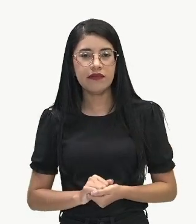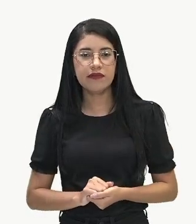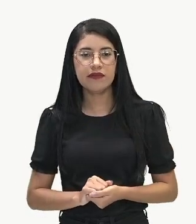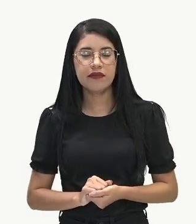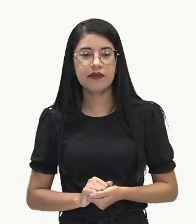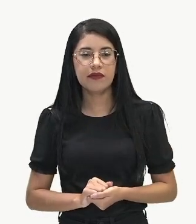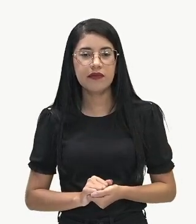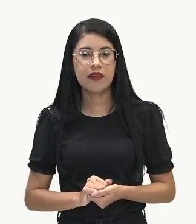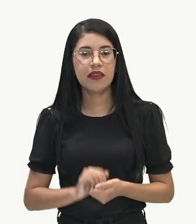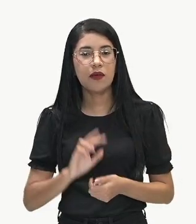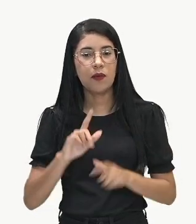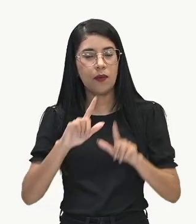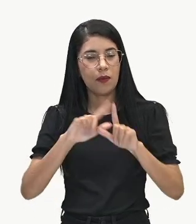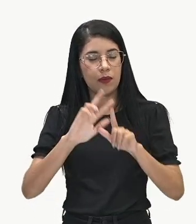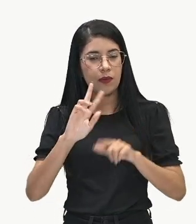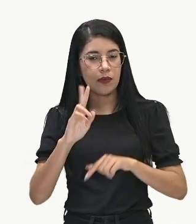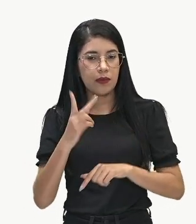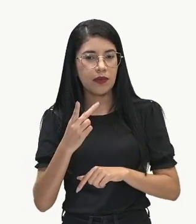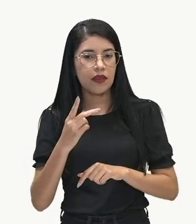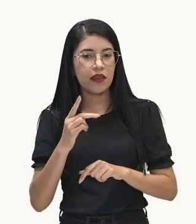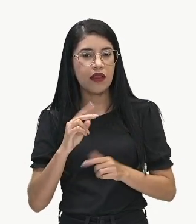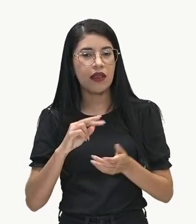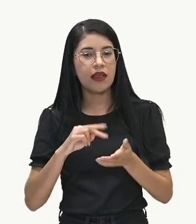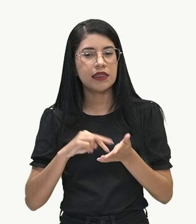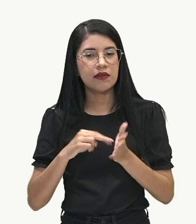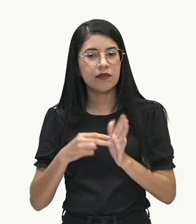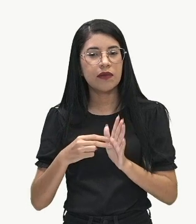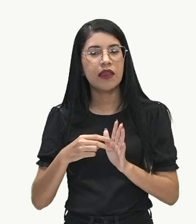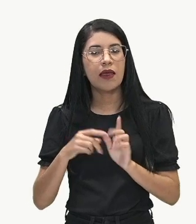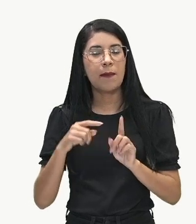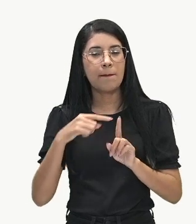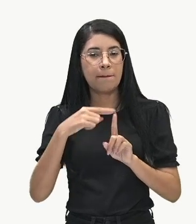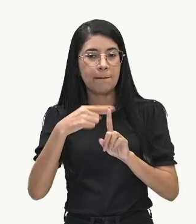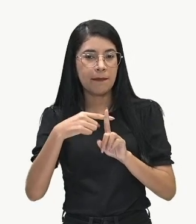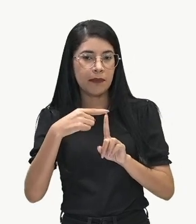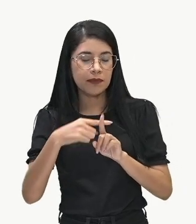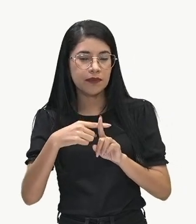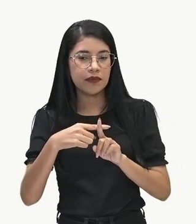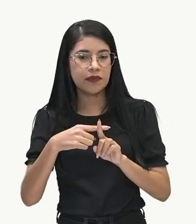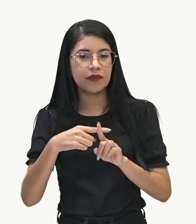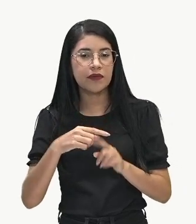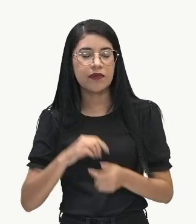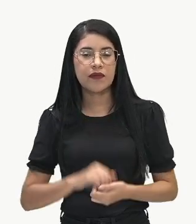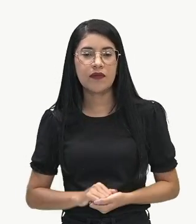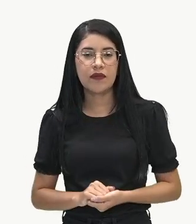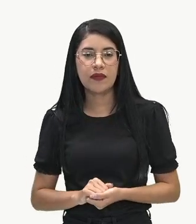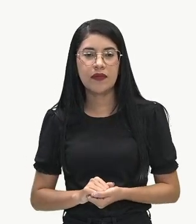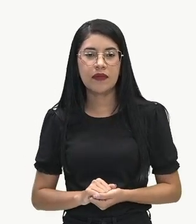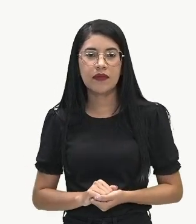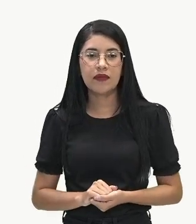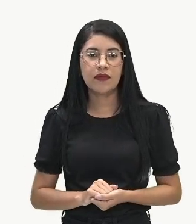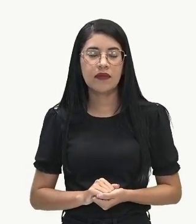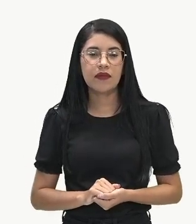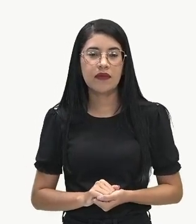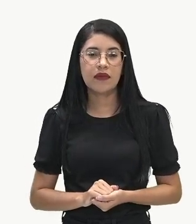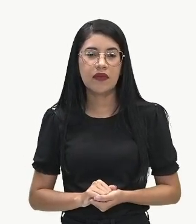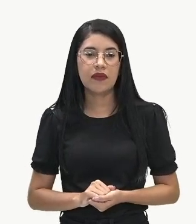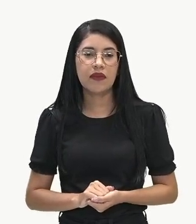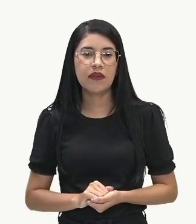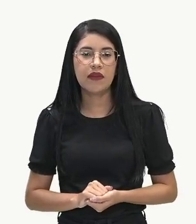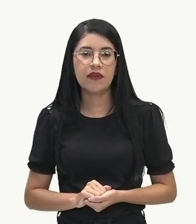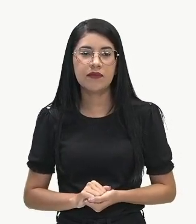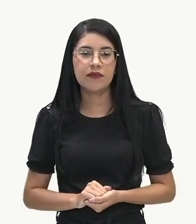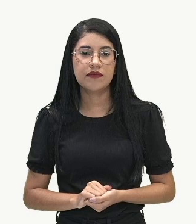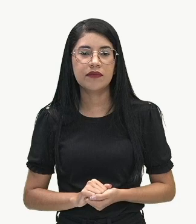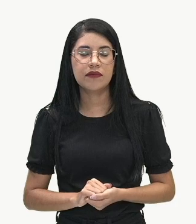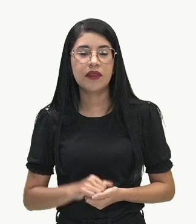chamada ΔH com ΔH positivo, tá? Então, essa